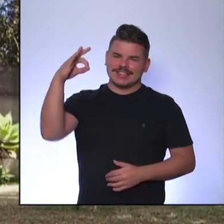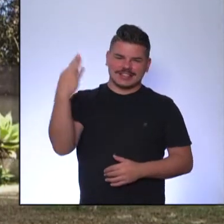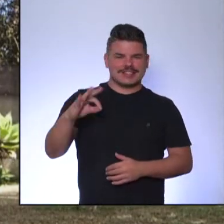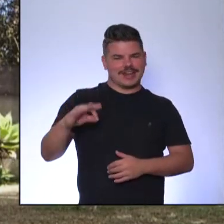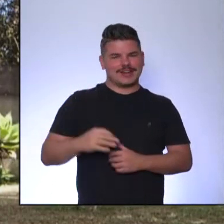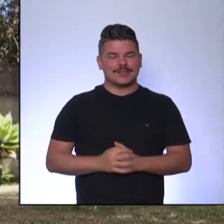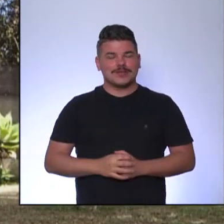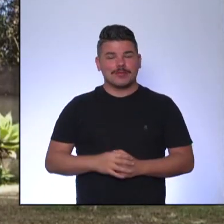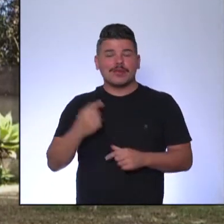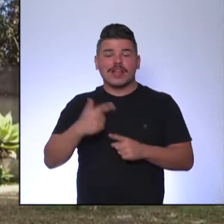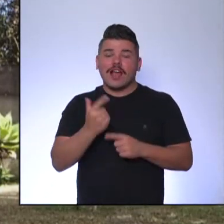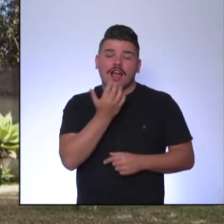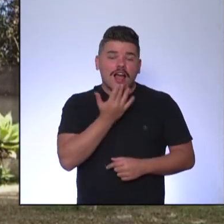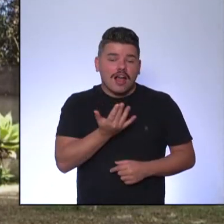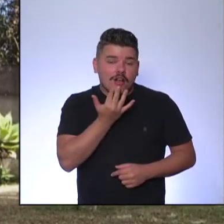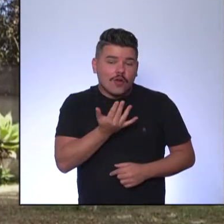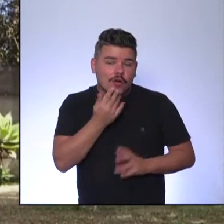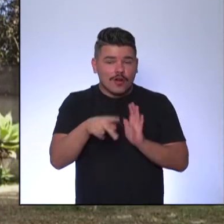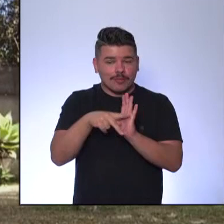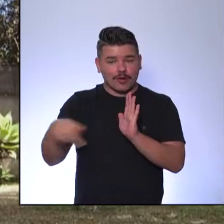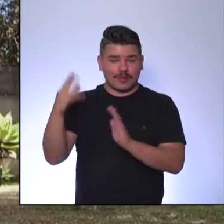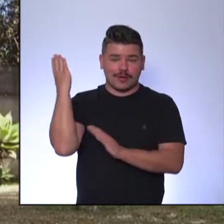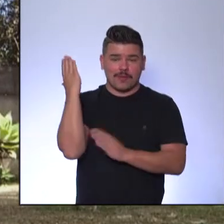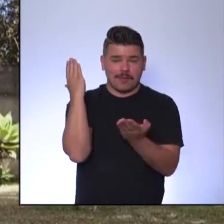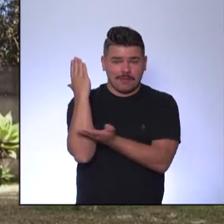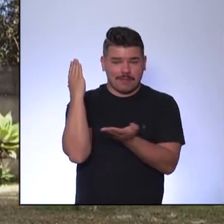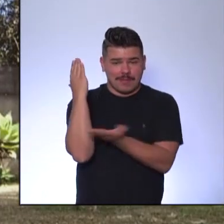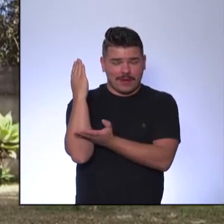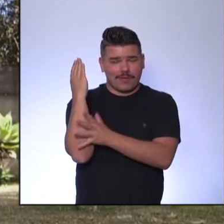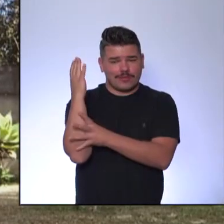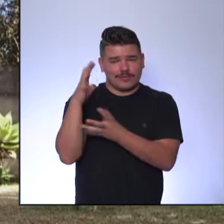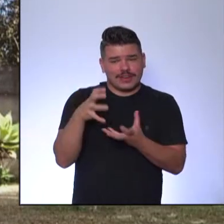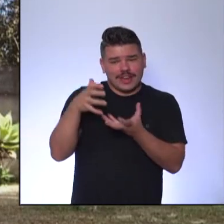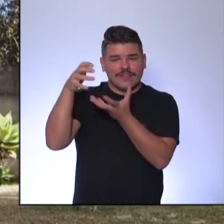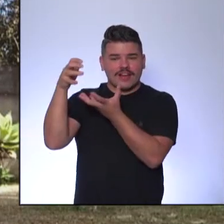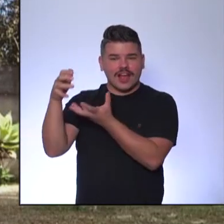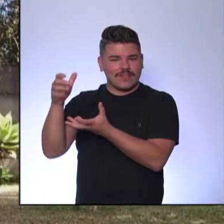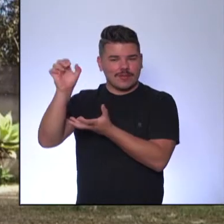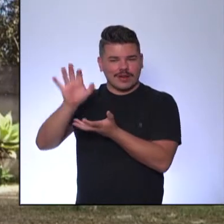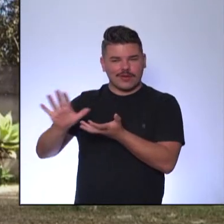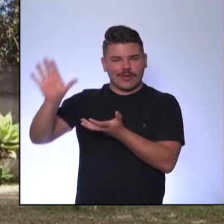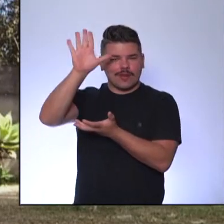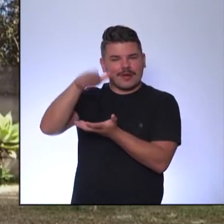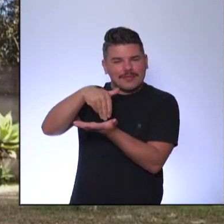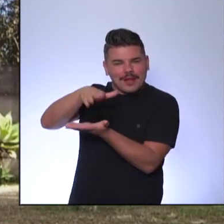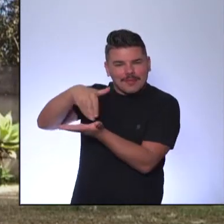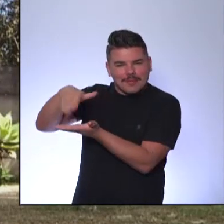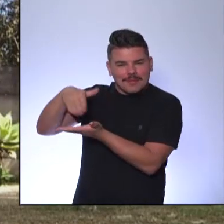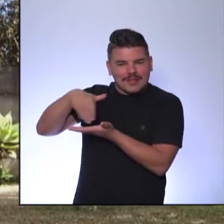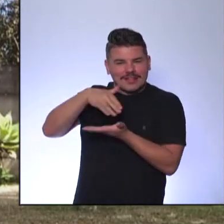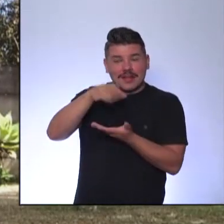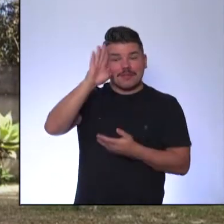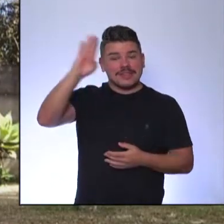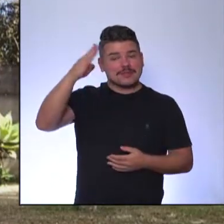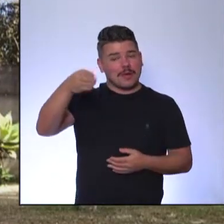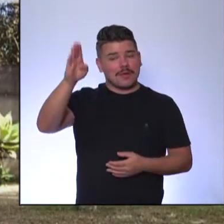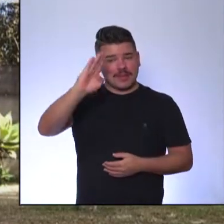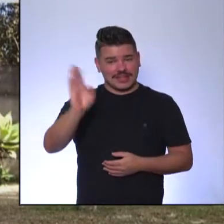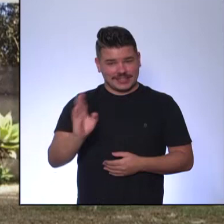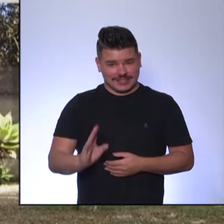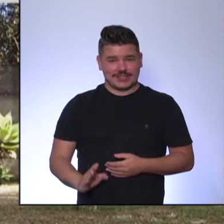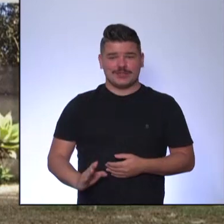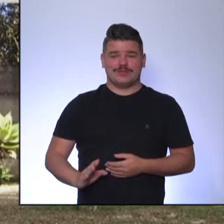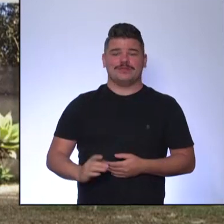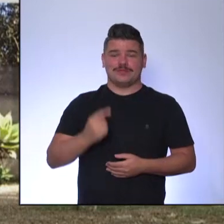era utilizado para tingir tecidos na Europa. Essa era uma madeira muito abundante, especialmente na costa brasileira, como vocês podem ver